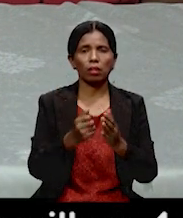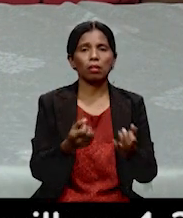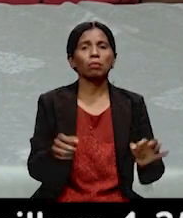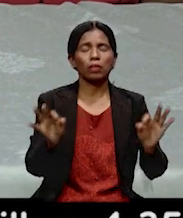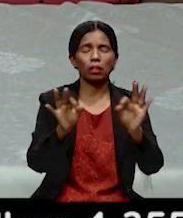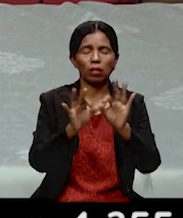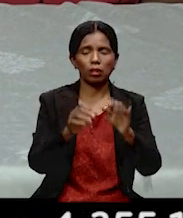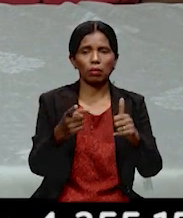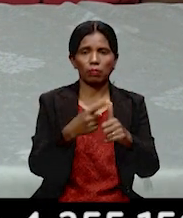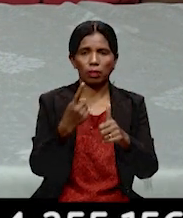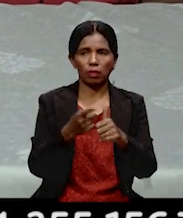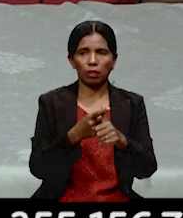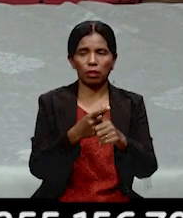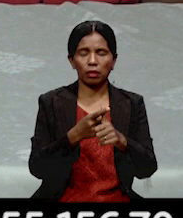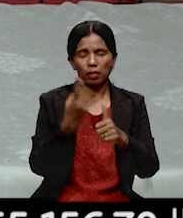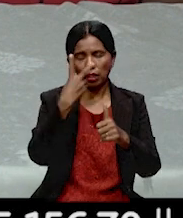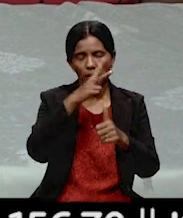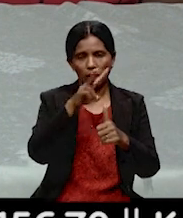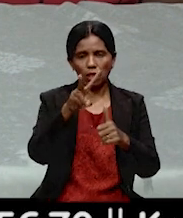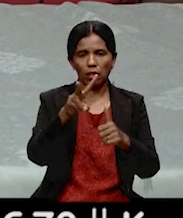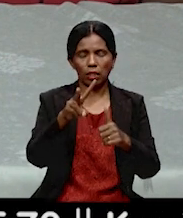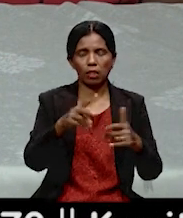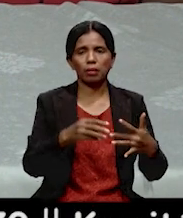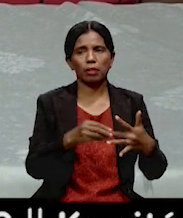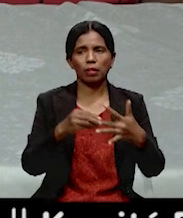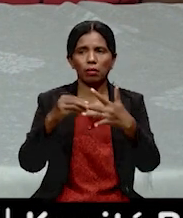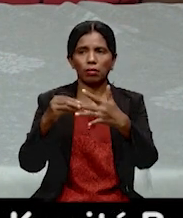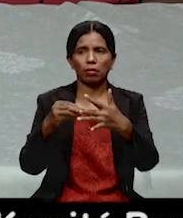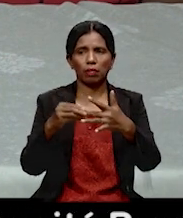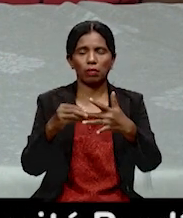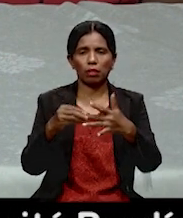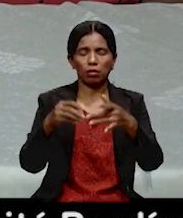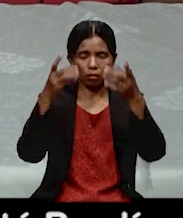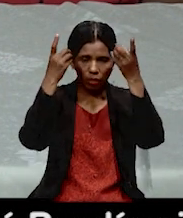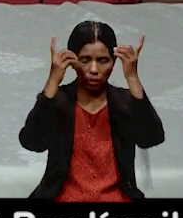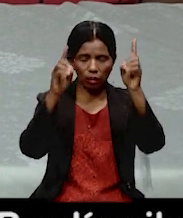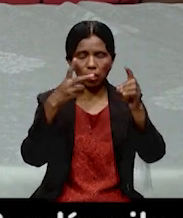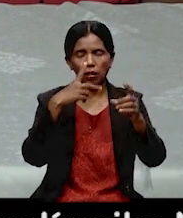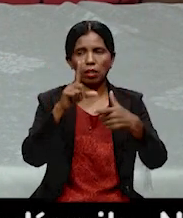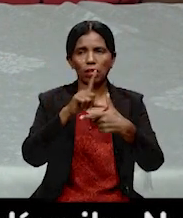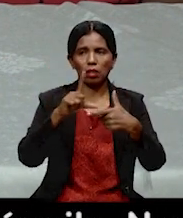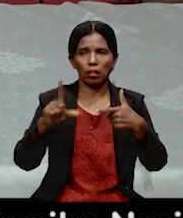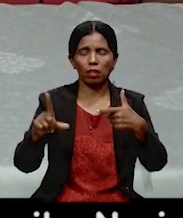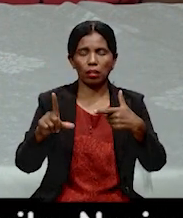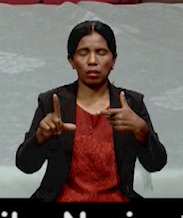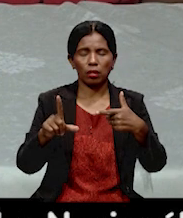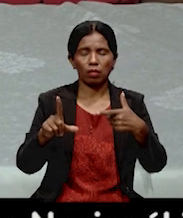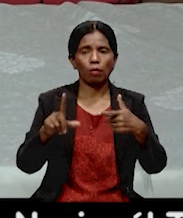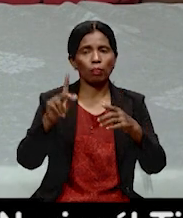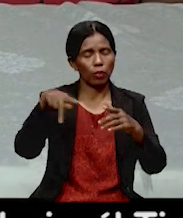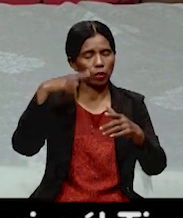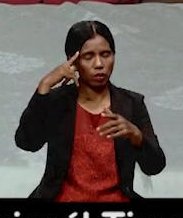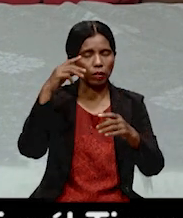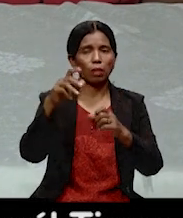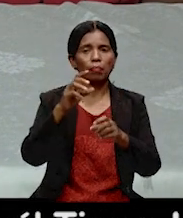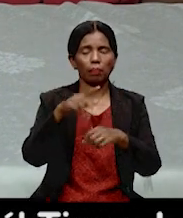primeiro se hare liu ba ia definição linha orientação política UDT nian